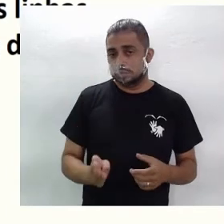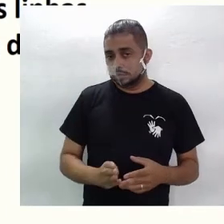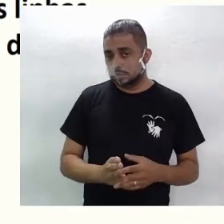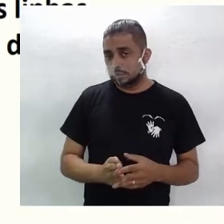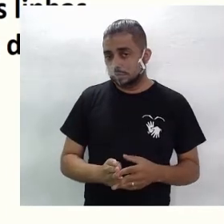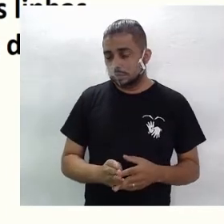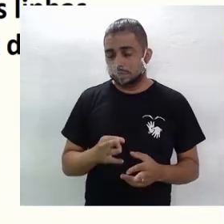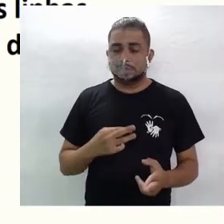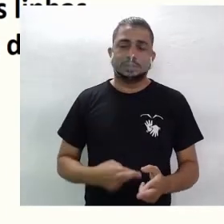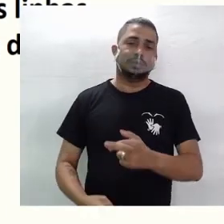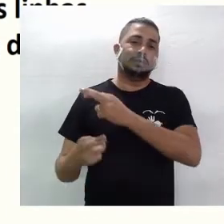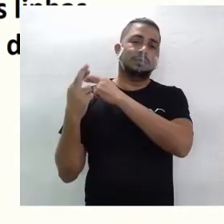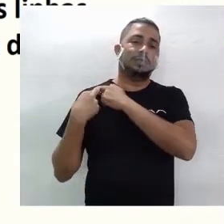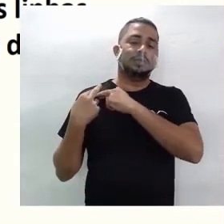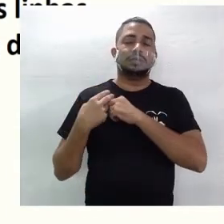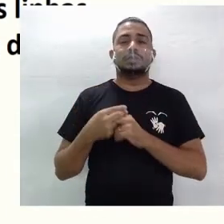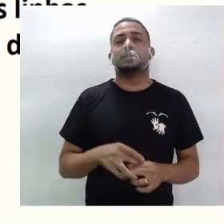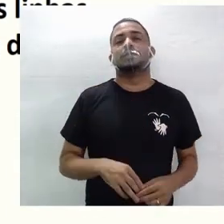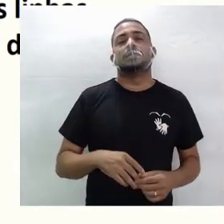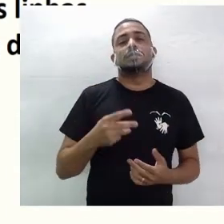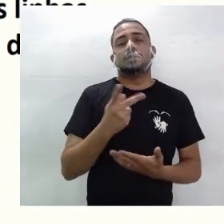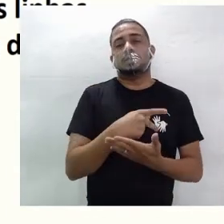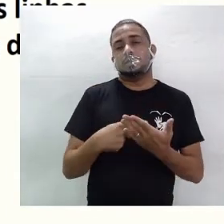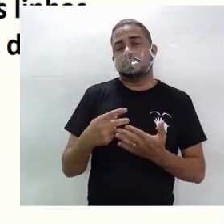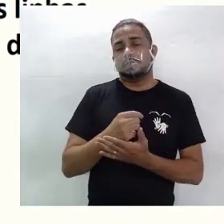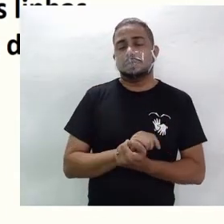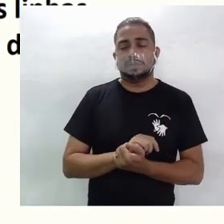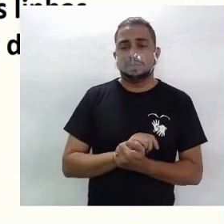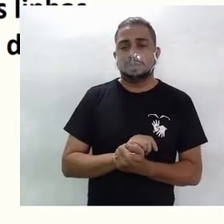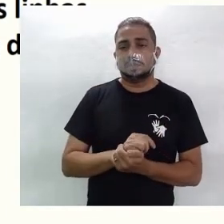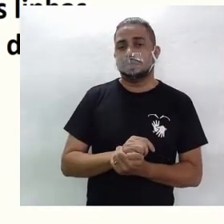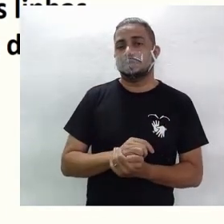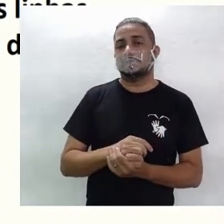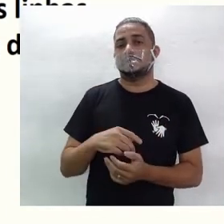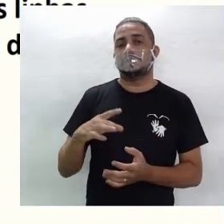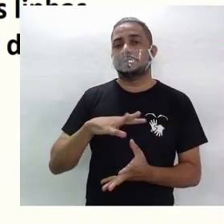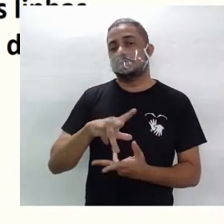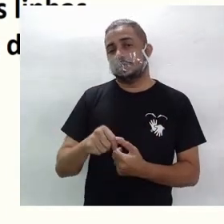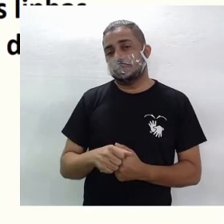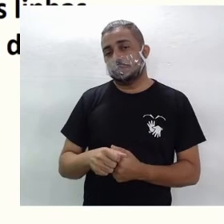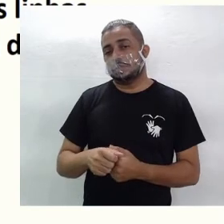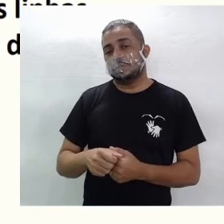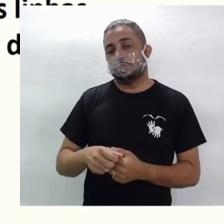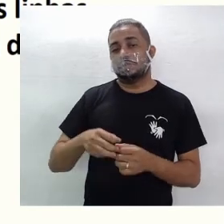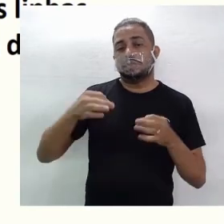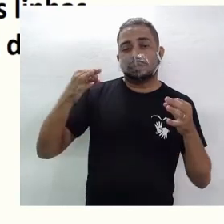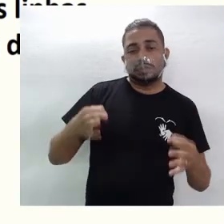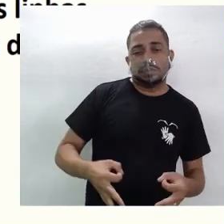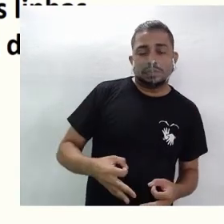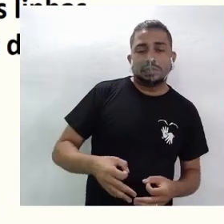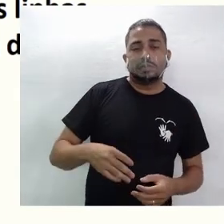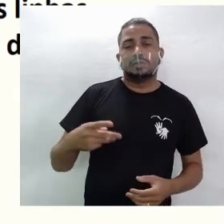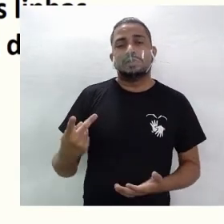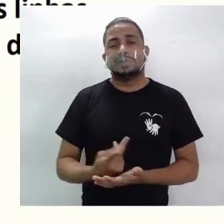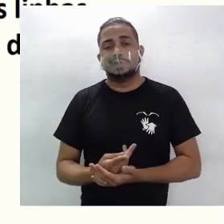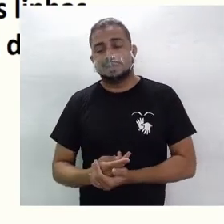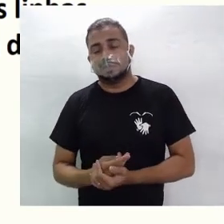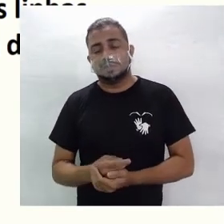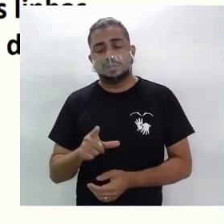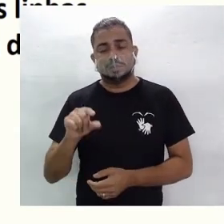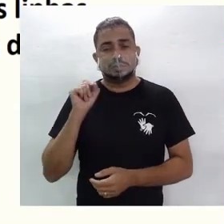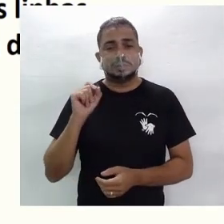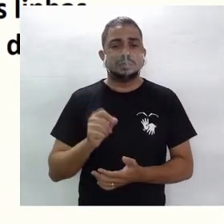nas representações gráficas da Terra, assinale o que é correto ou incorreto. Então, a gente vai falar aqui sobre